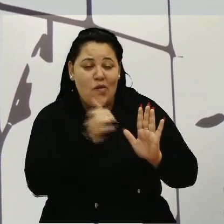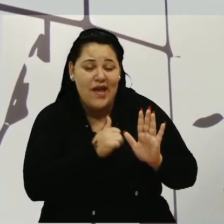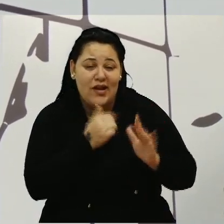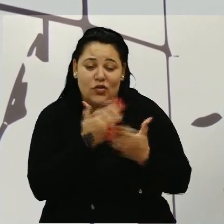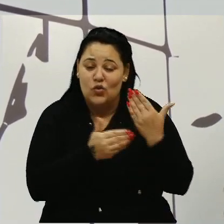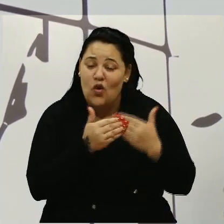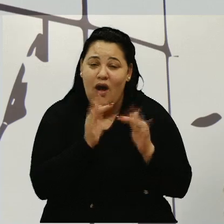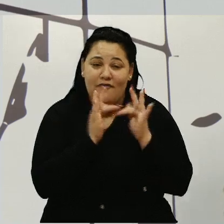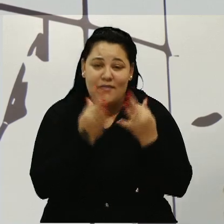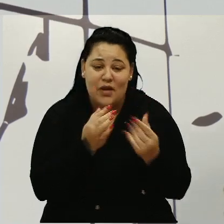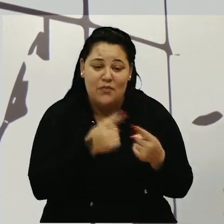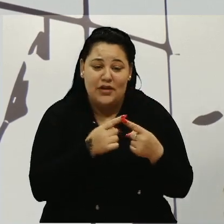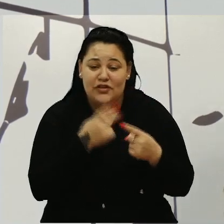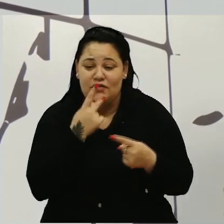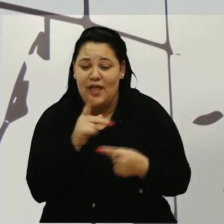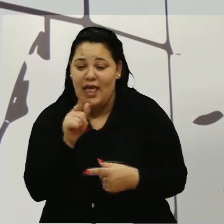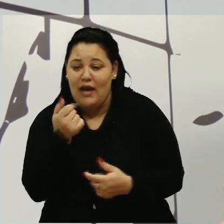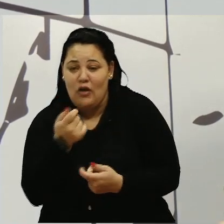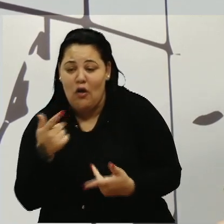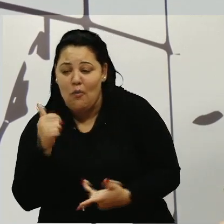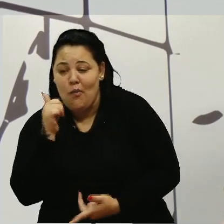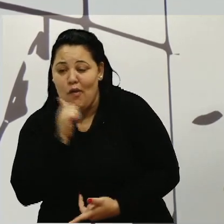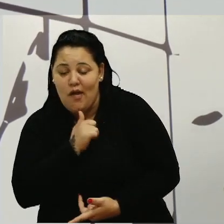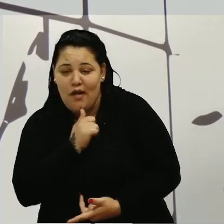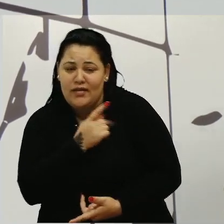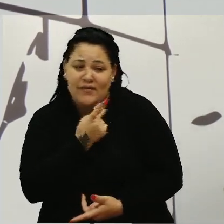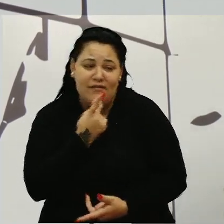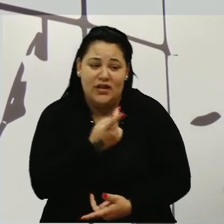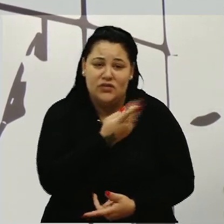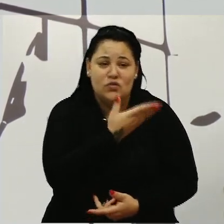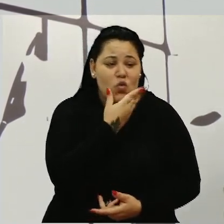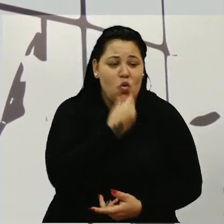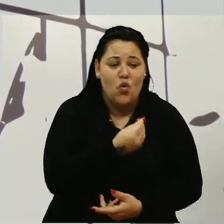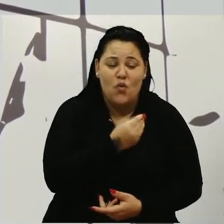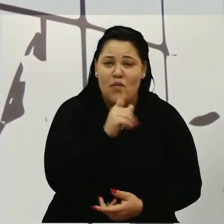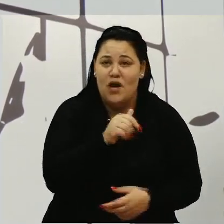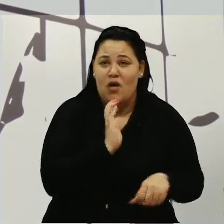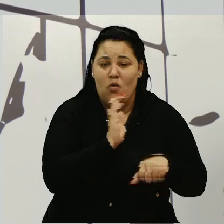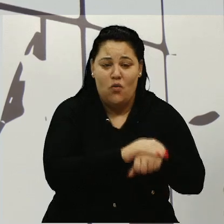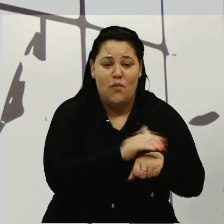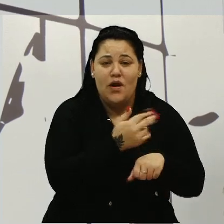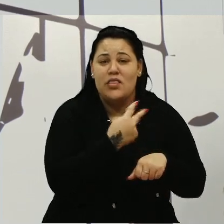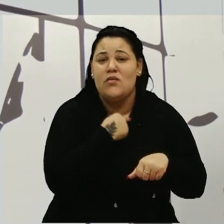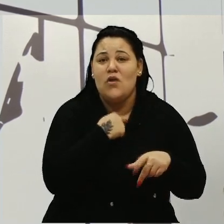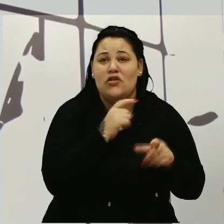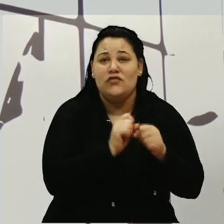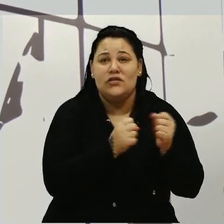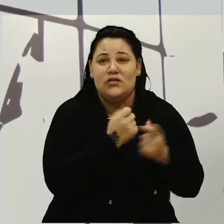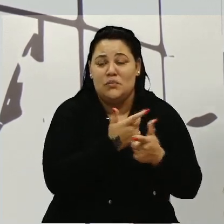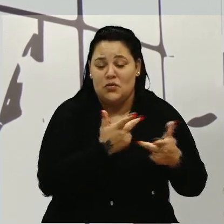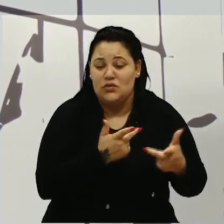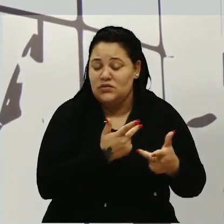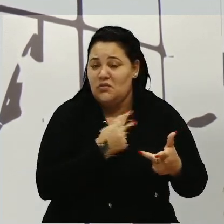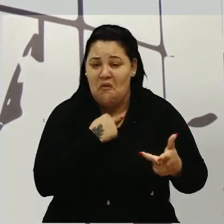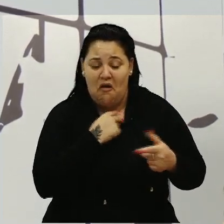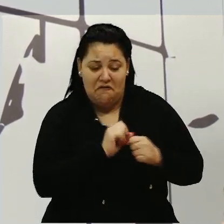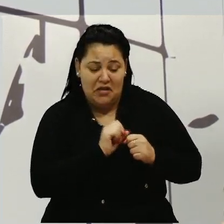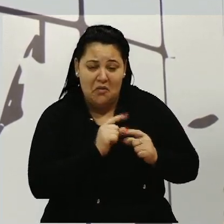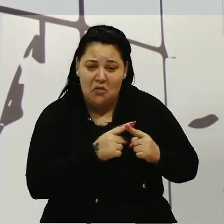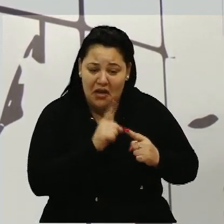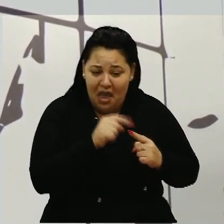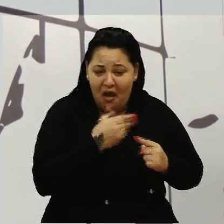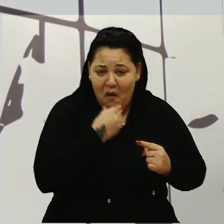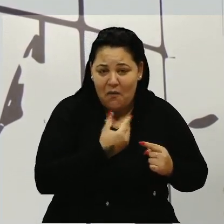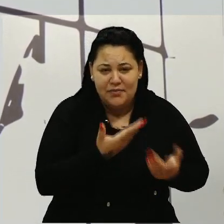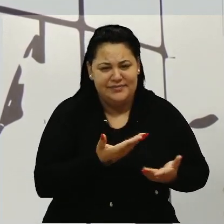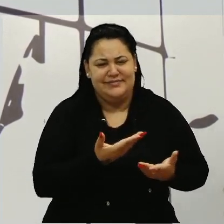diz que é coisa de mulher uma coisa, a gente está dizendo que os homens, por consequência, não podem fazer algumas coisas porque são homens. E aí a gente rotula, coloca